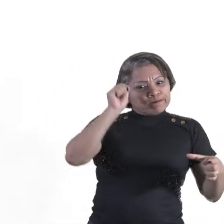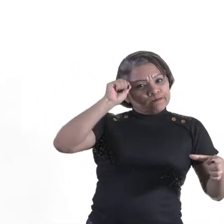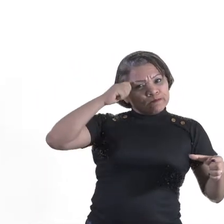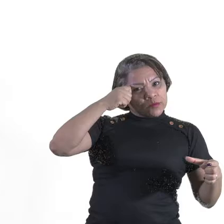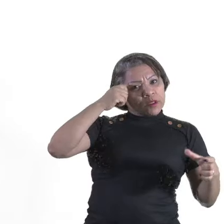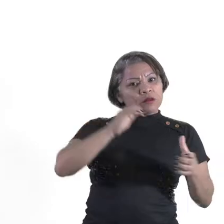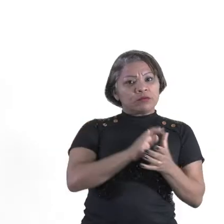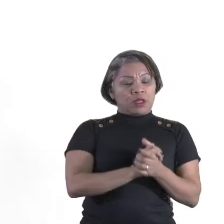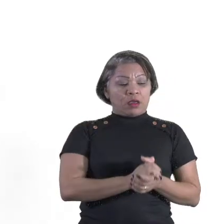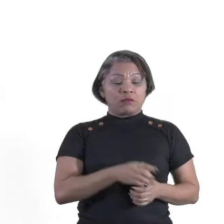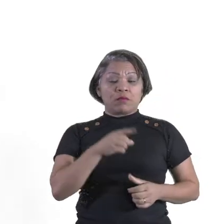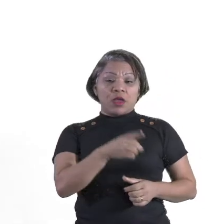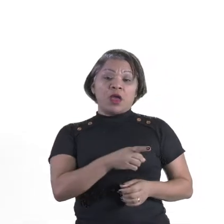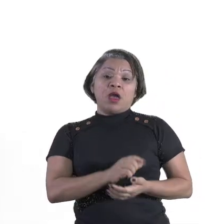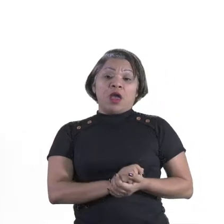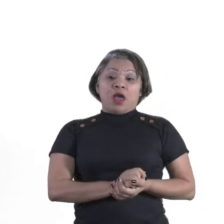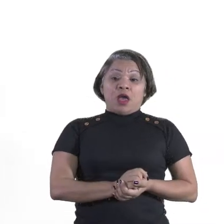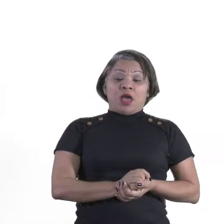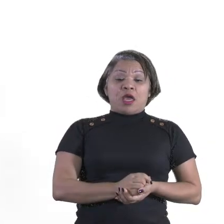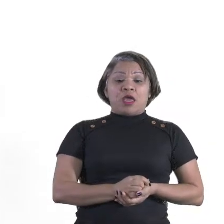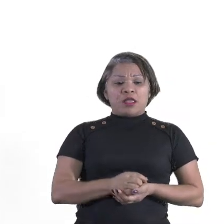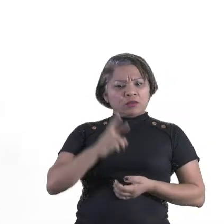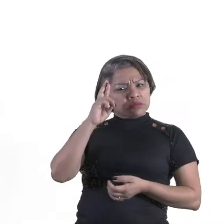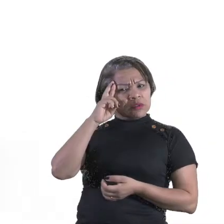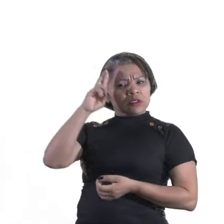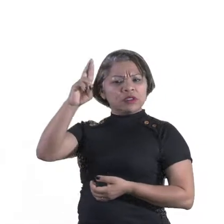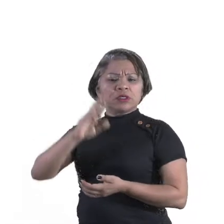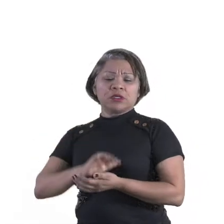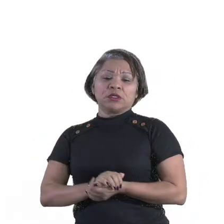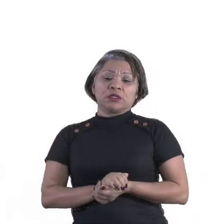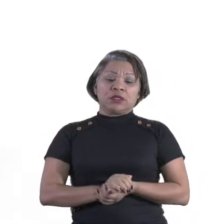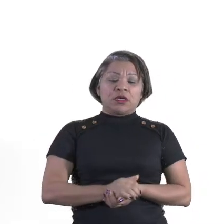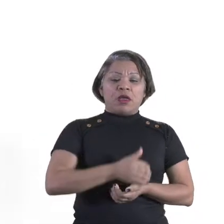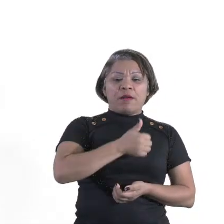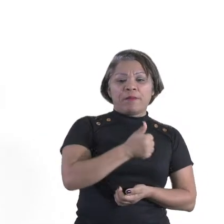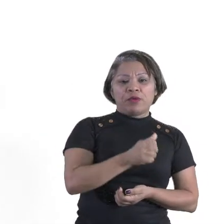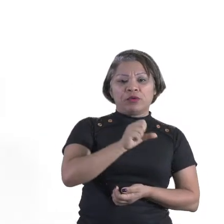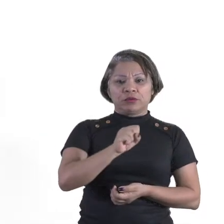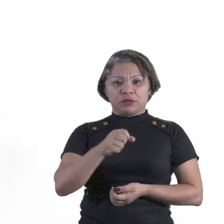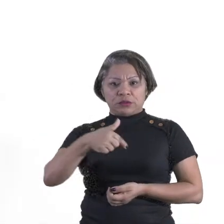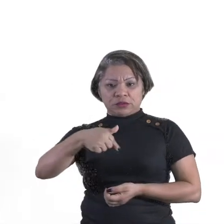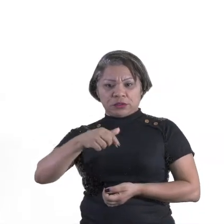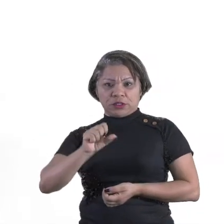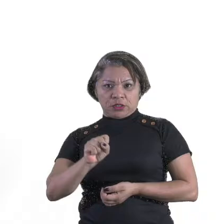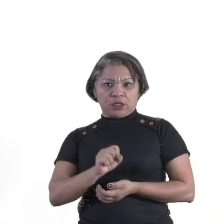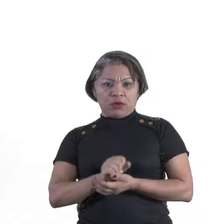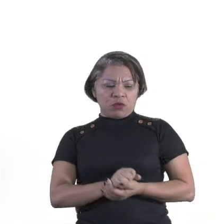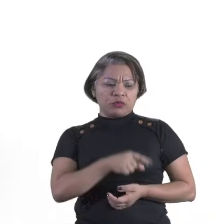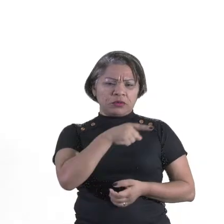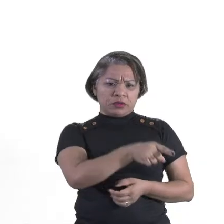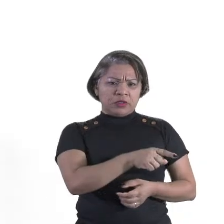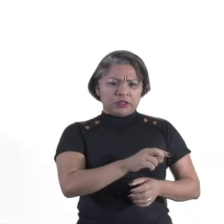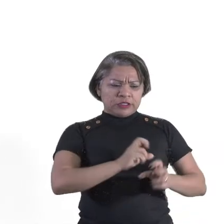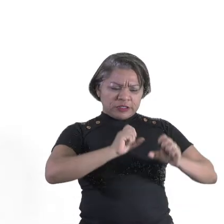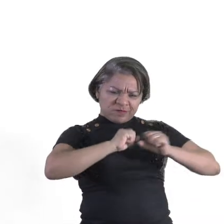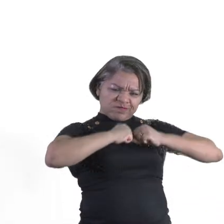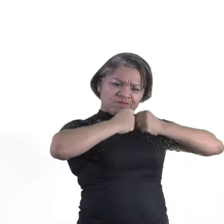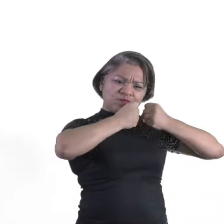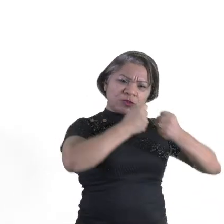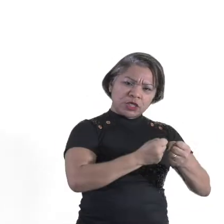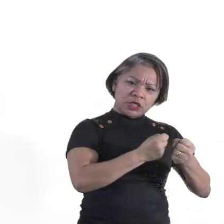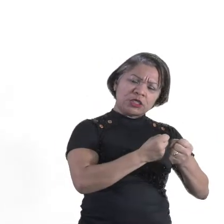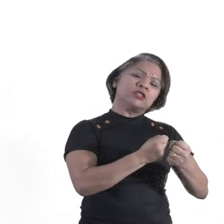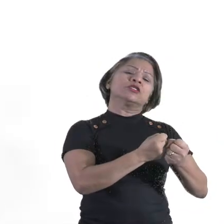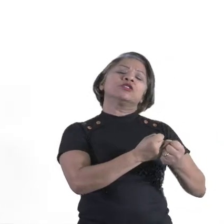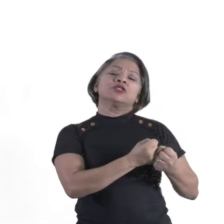em 1678 e resistiu durante quase 20 anos contra os portugueses. Foi